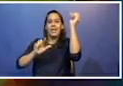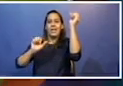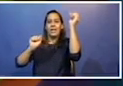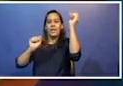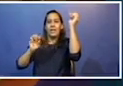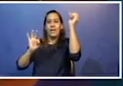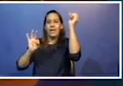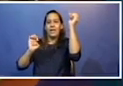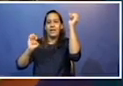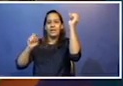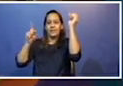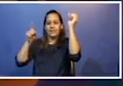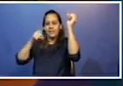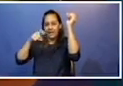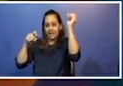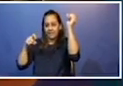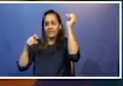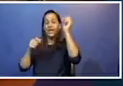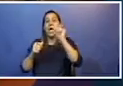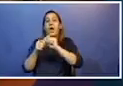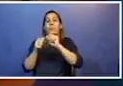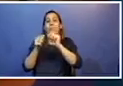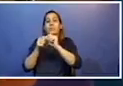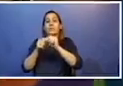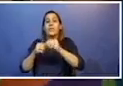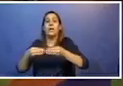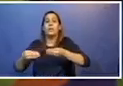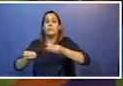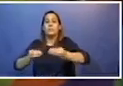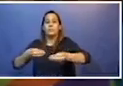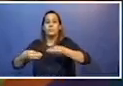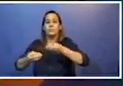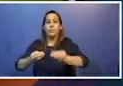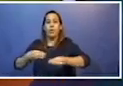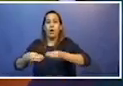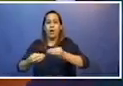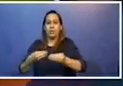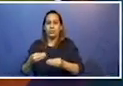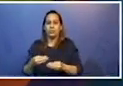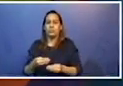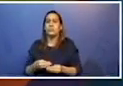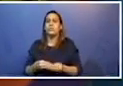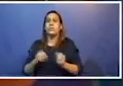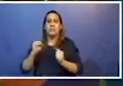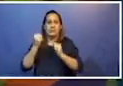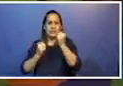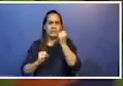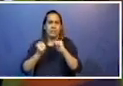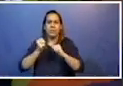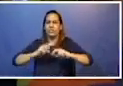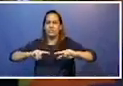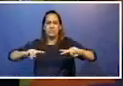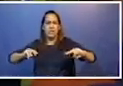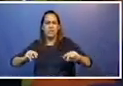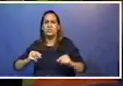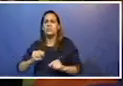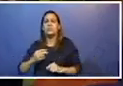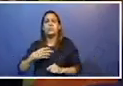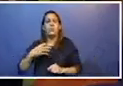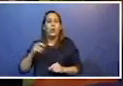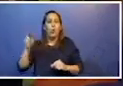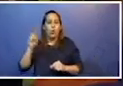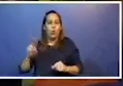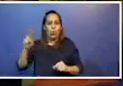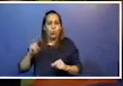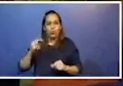é usada para a fabricação de borracha, que é um material utilizado em vários locais da nossa vida humana.